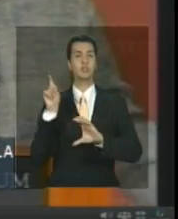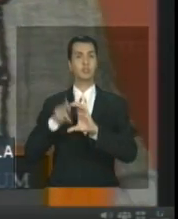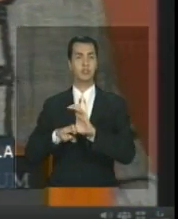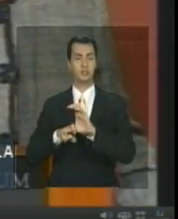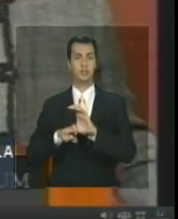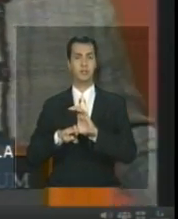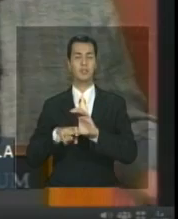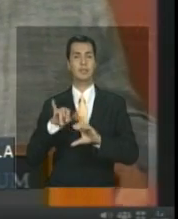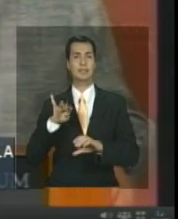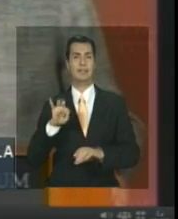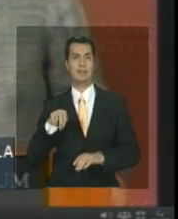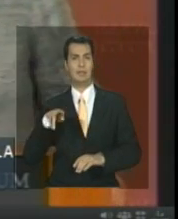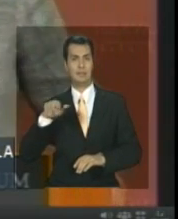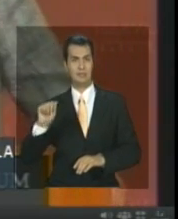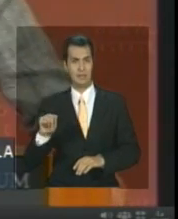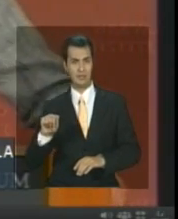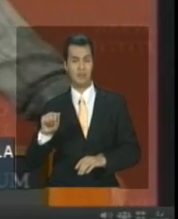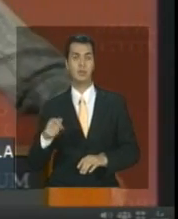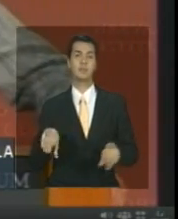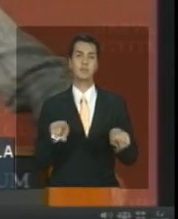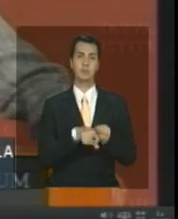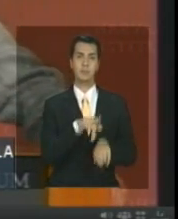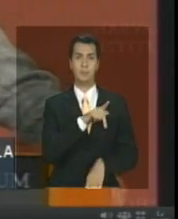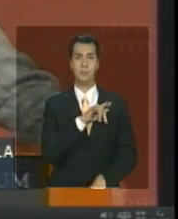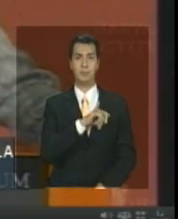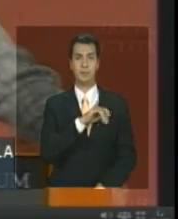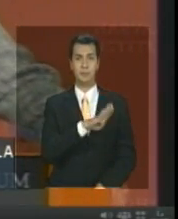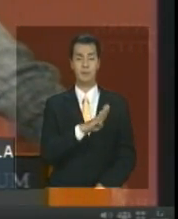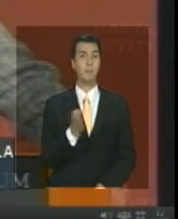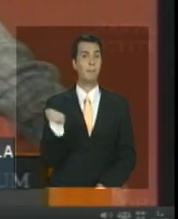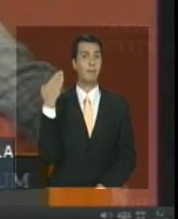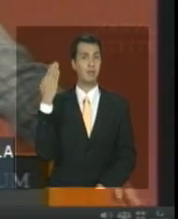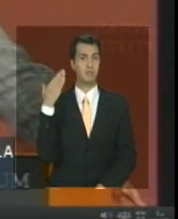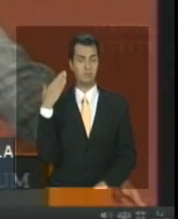produto interno bruto, que em 2002 era de